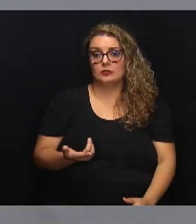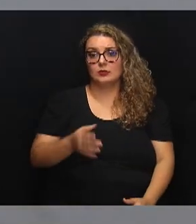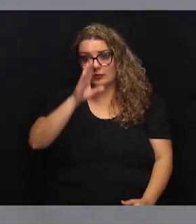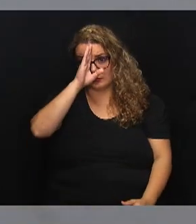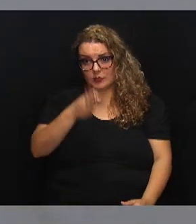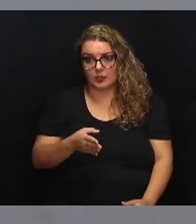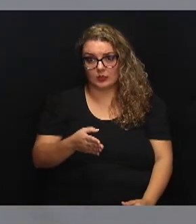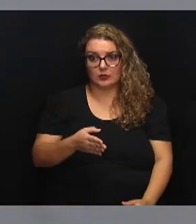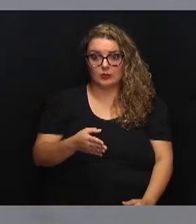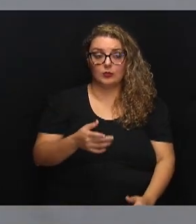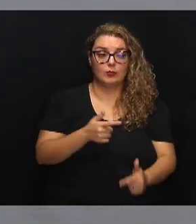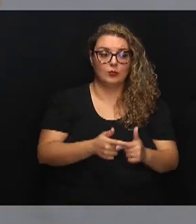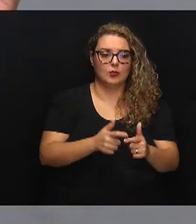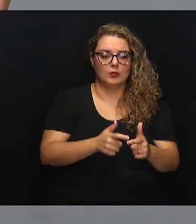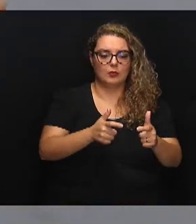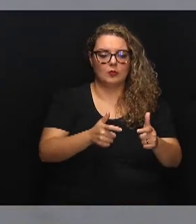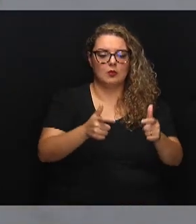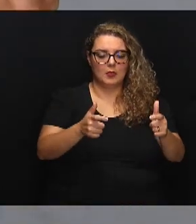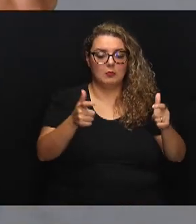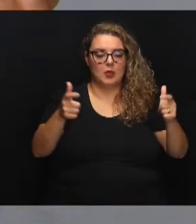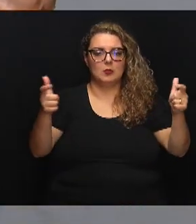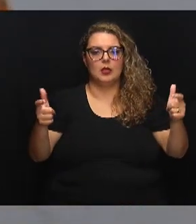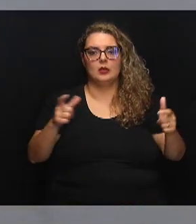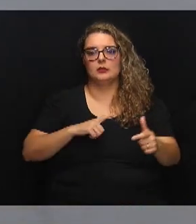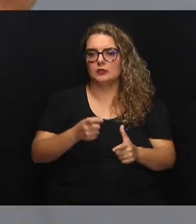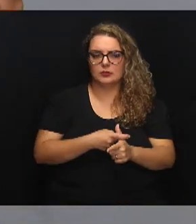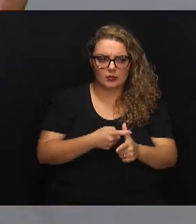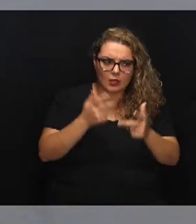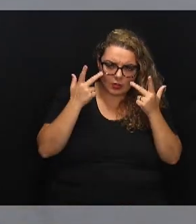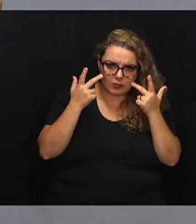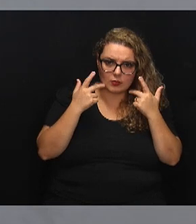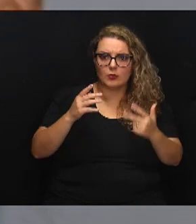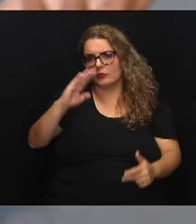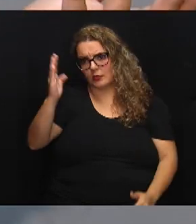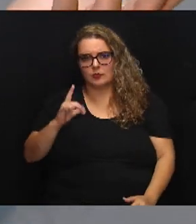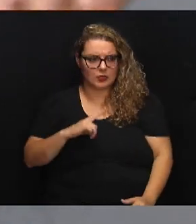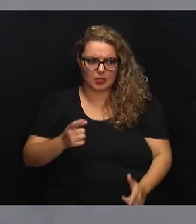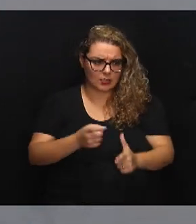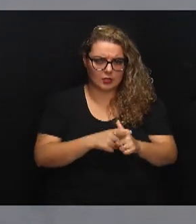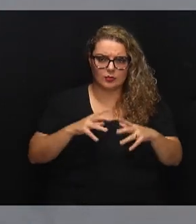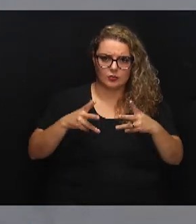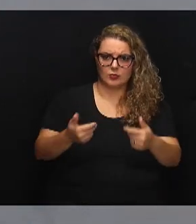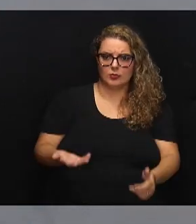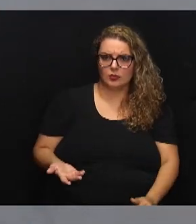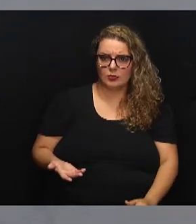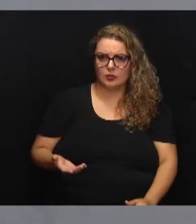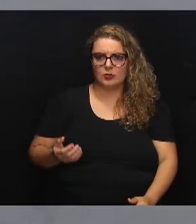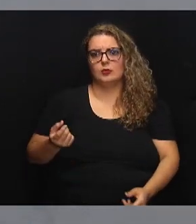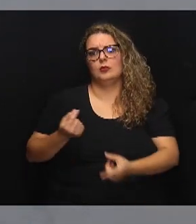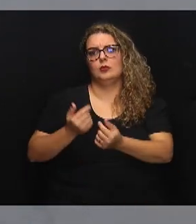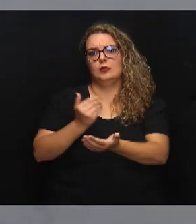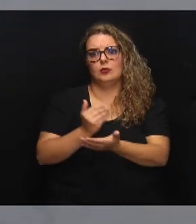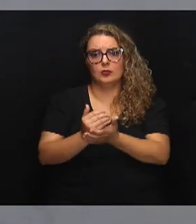bola de neve. Ter uma dívida é muito comum, né? O brasileiro tem dívida, né? Todo mundo que hoje que compra parcelado é uma dívida de longo prazo, mas se